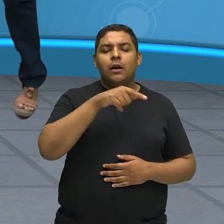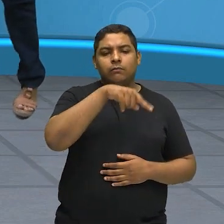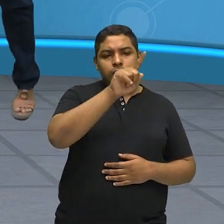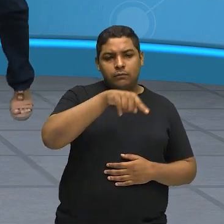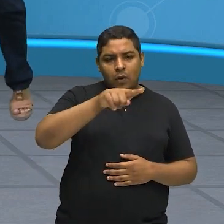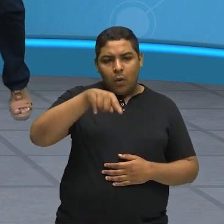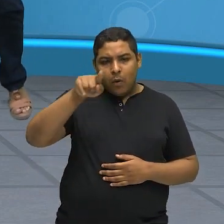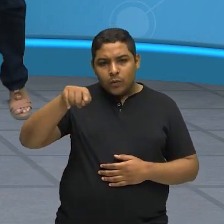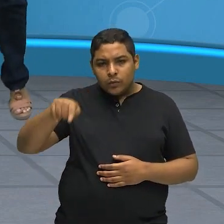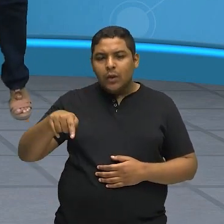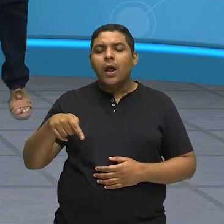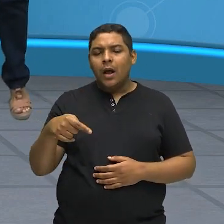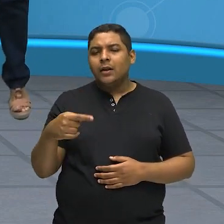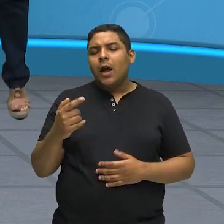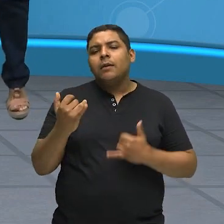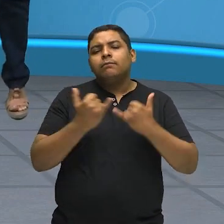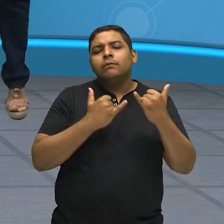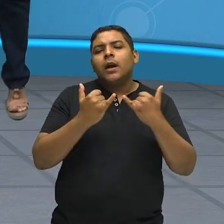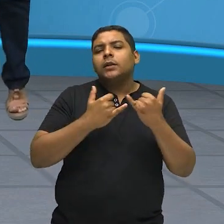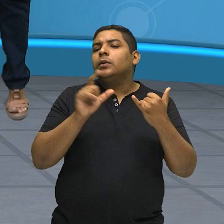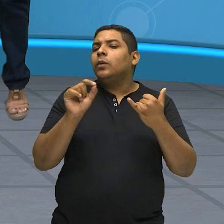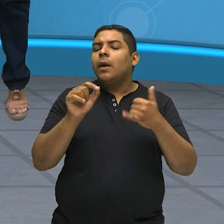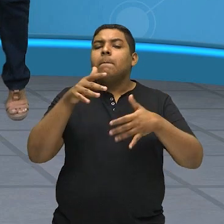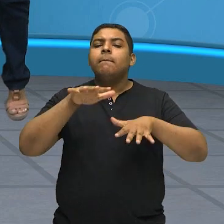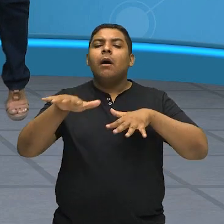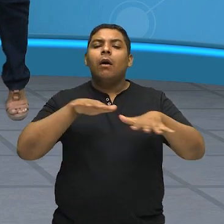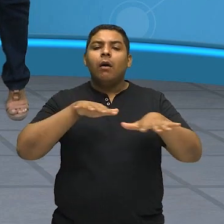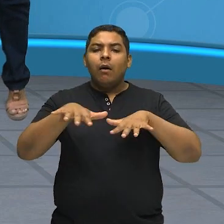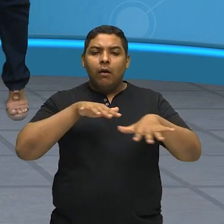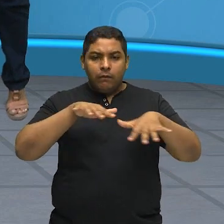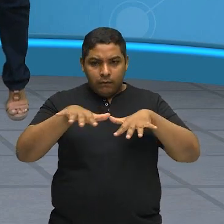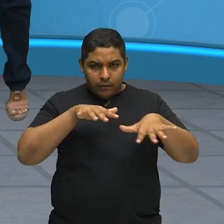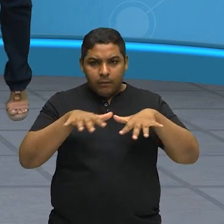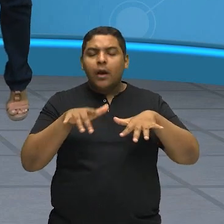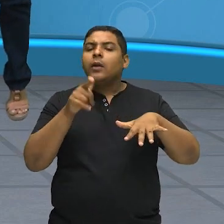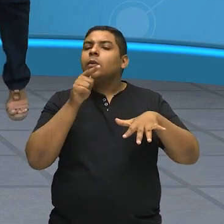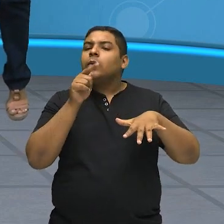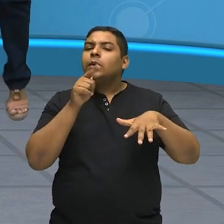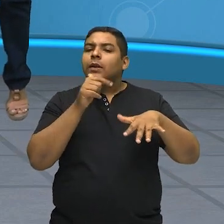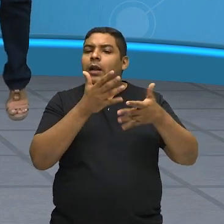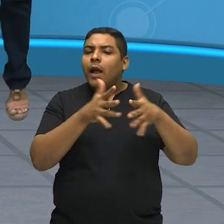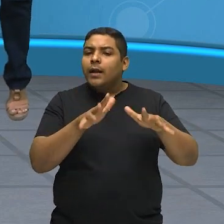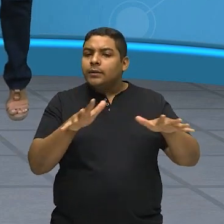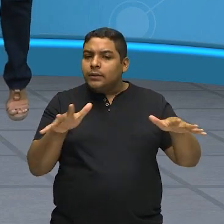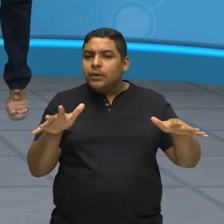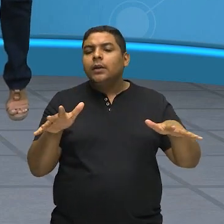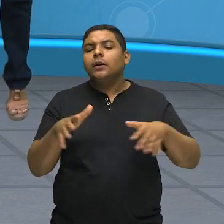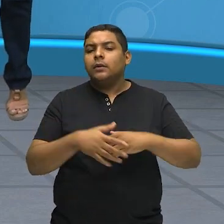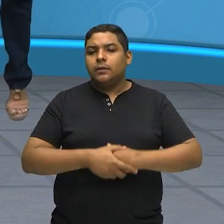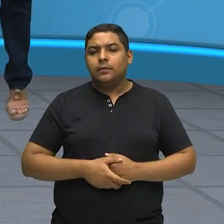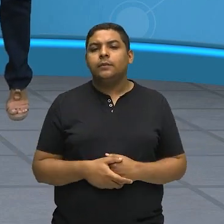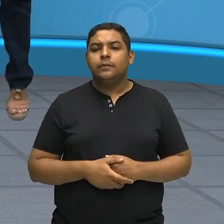dá sentido ao movimento do desenho. Por exemplo, quando você quiser fazer um